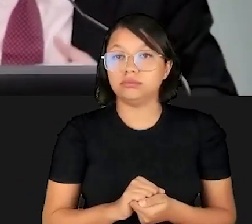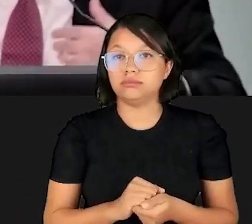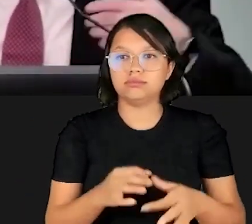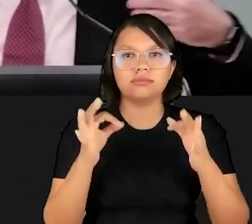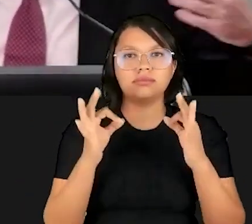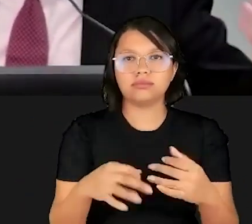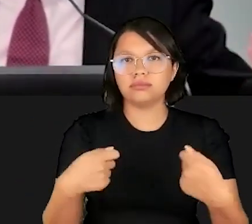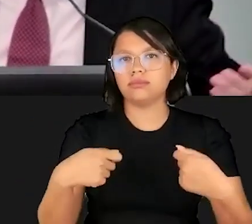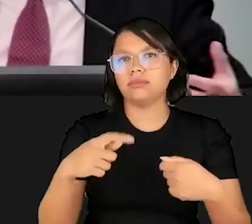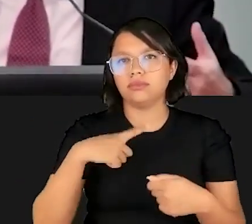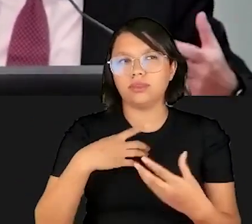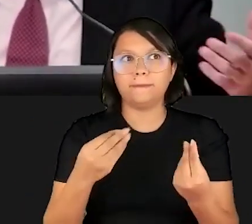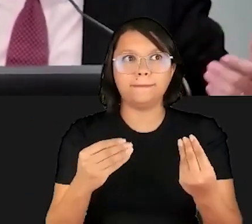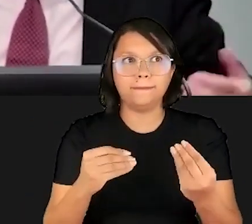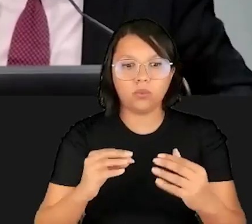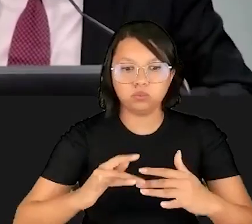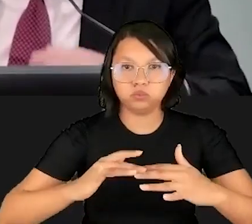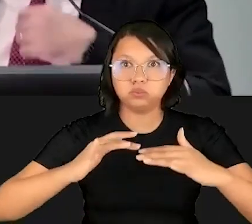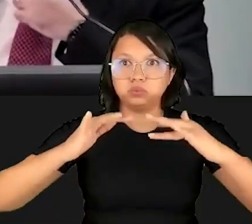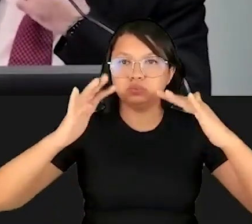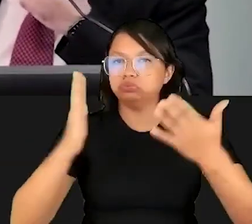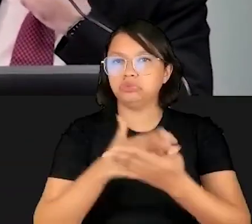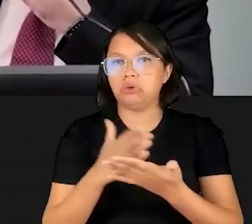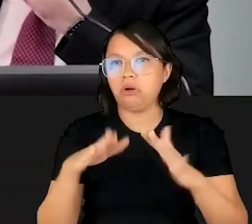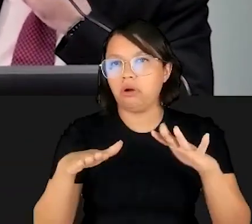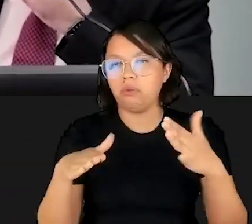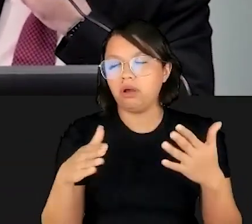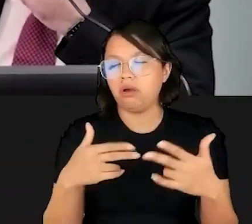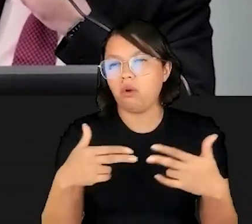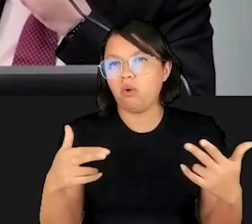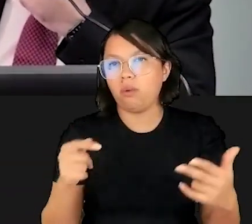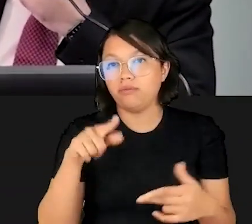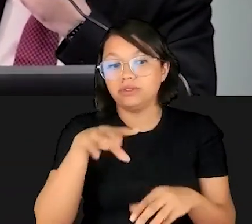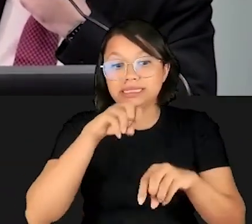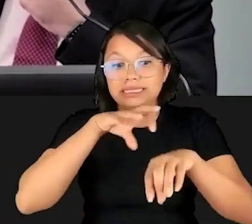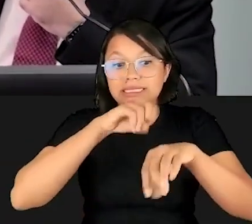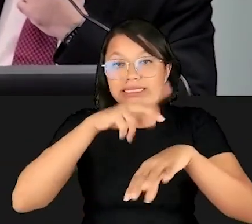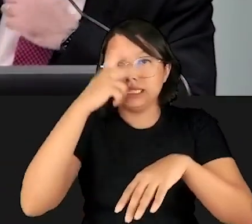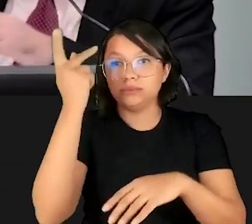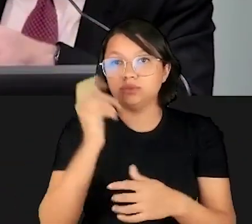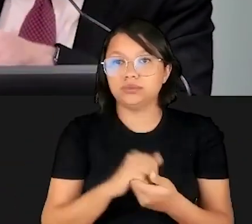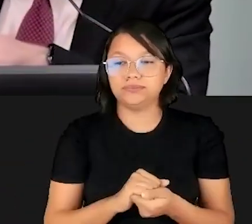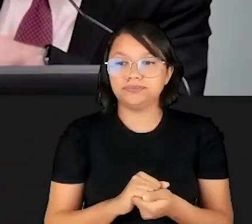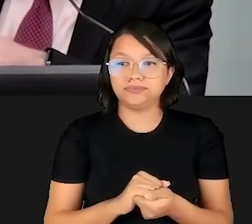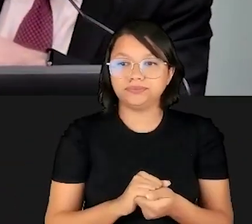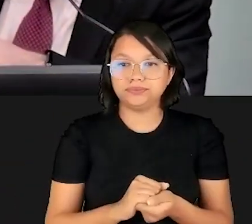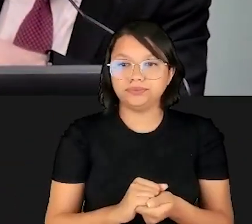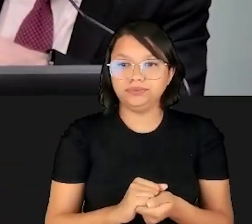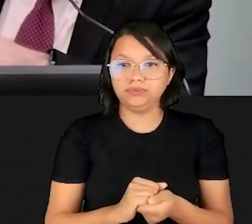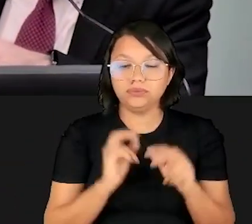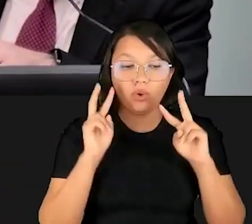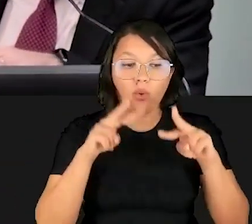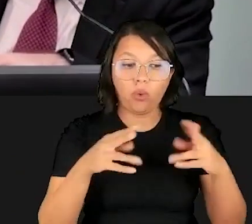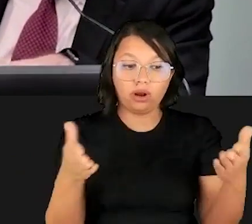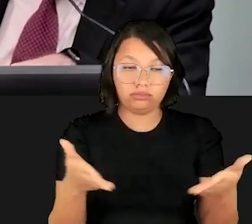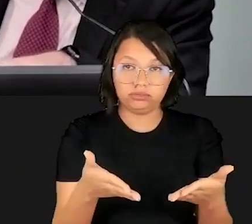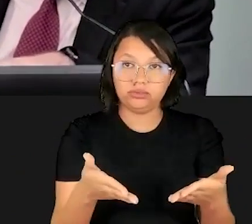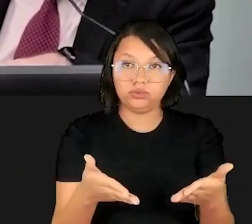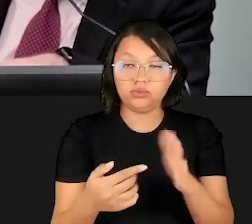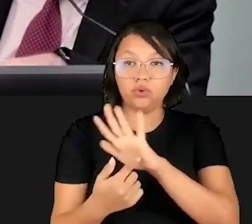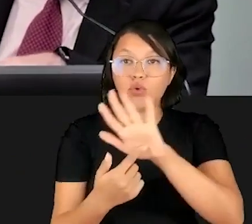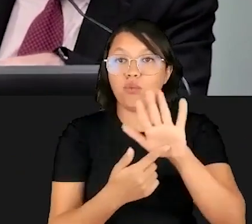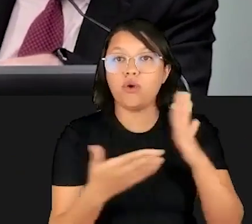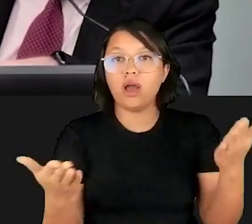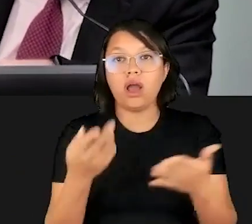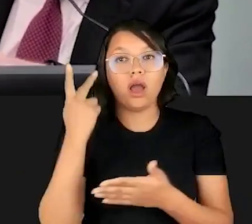certamente precisa ter muito volume de qualquer coisa para que você ensine as pessoas. Então, tendo isso em questão, eu gostaria de mostrar aqui em